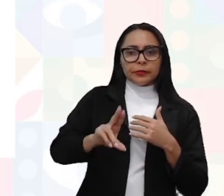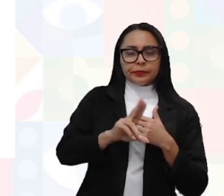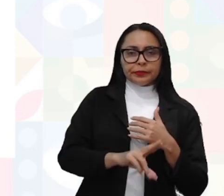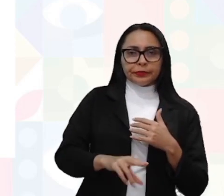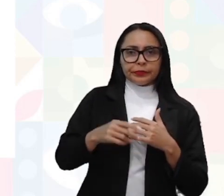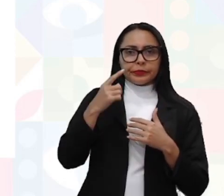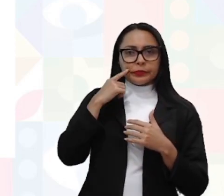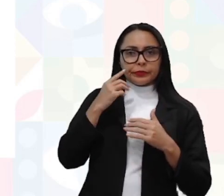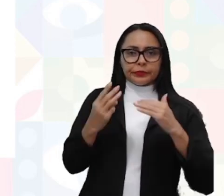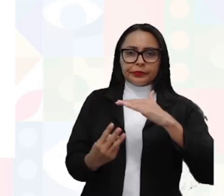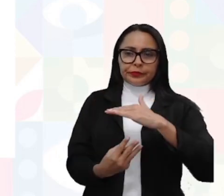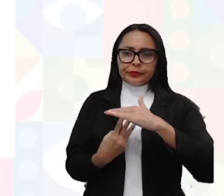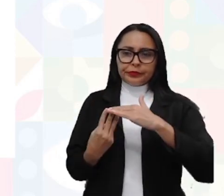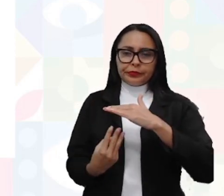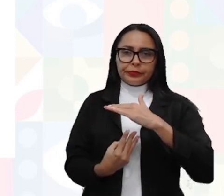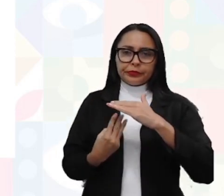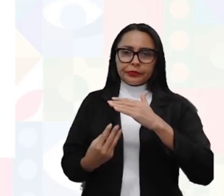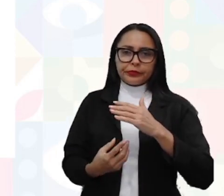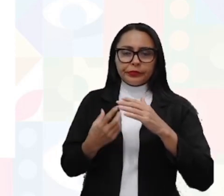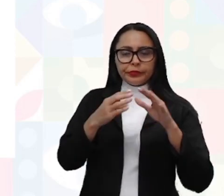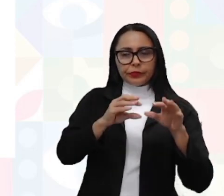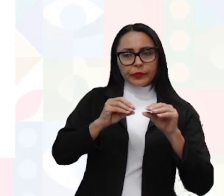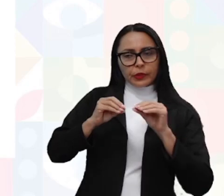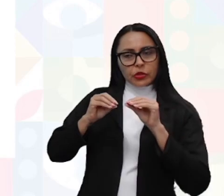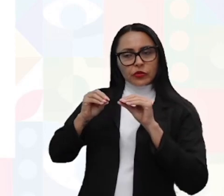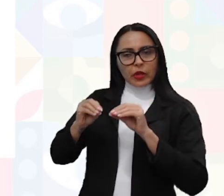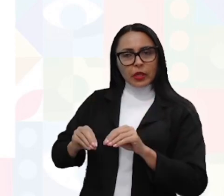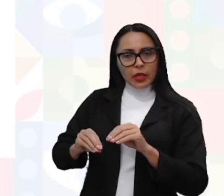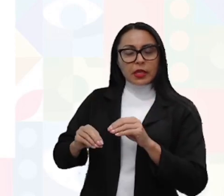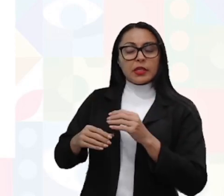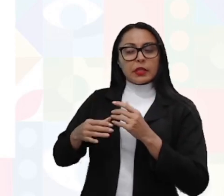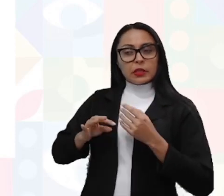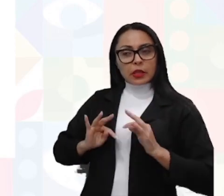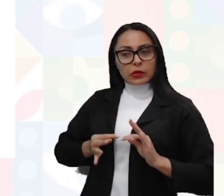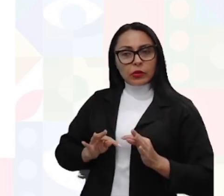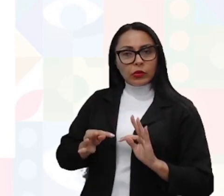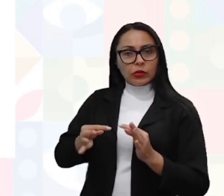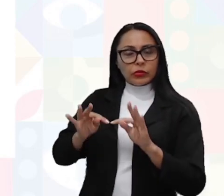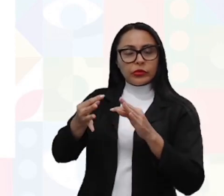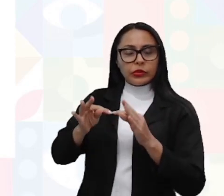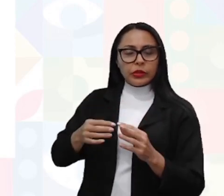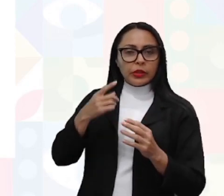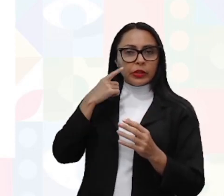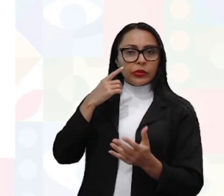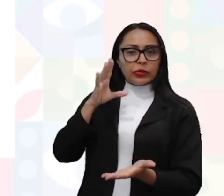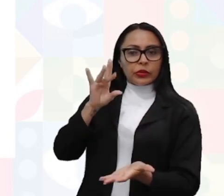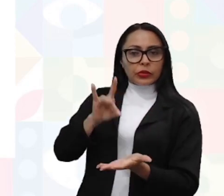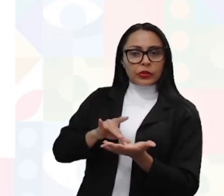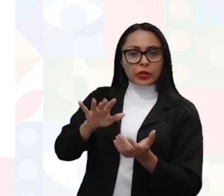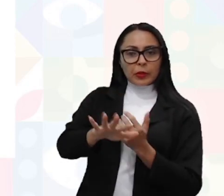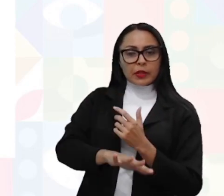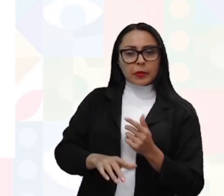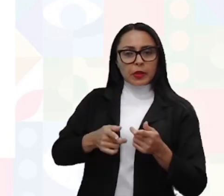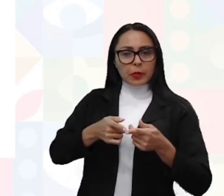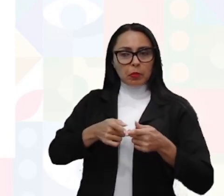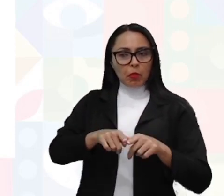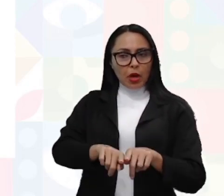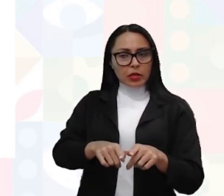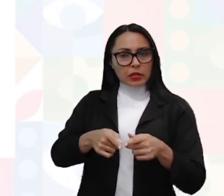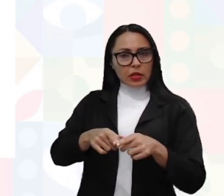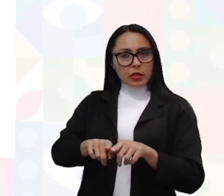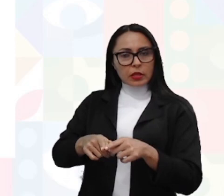da terceirização, com transferência gradual de tecnologia e o estabelecimento de parcerias em